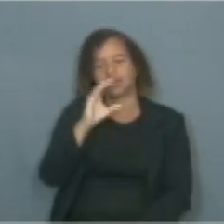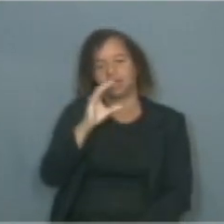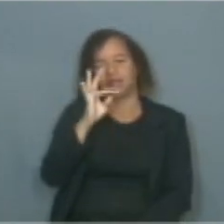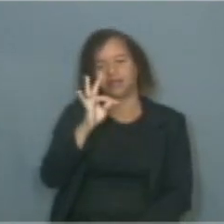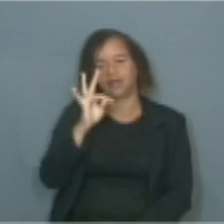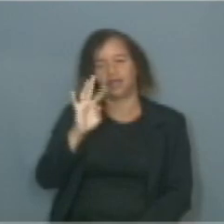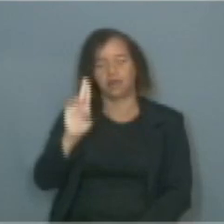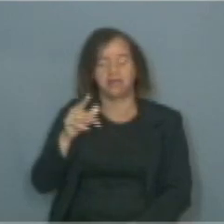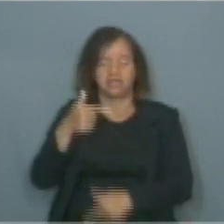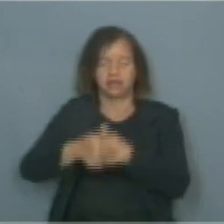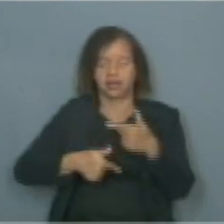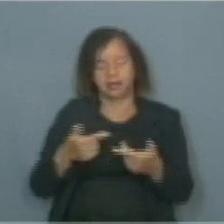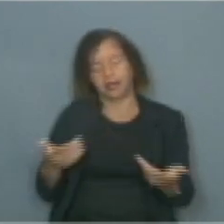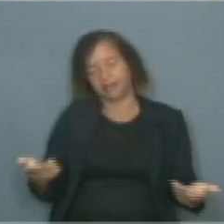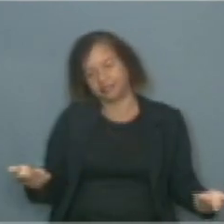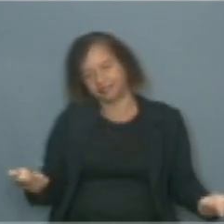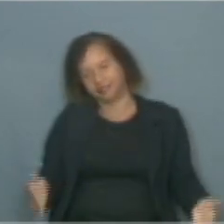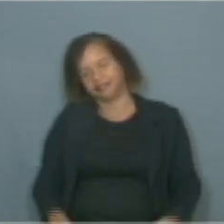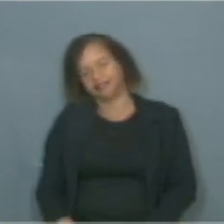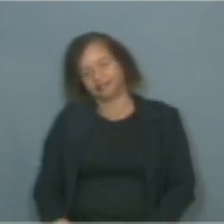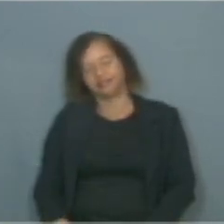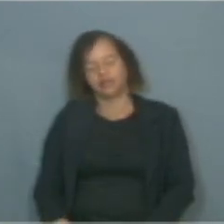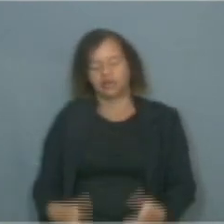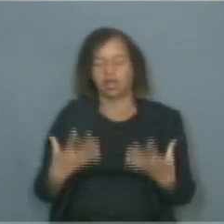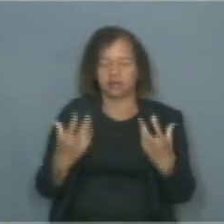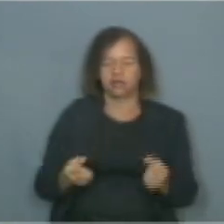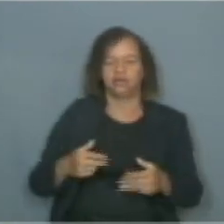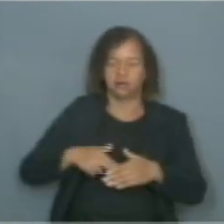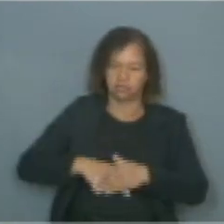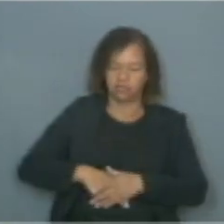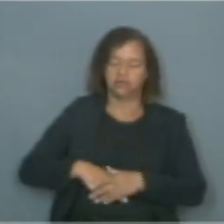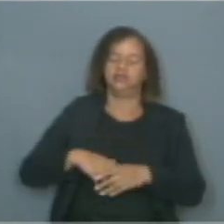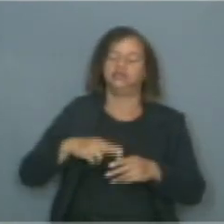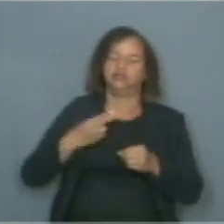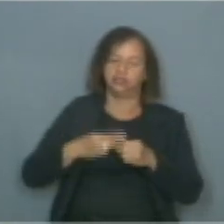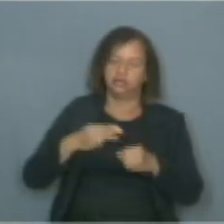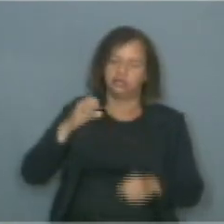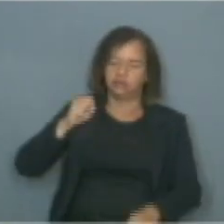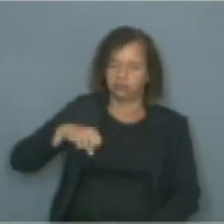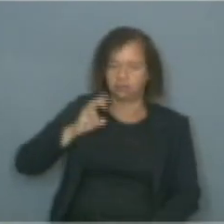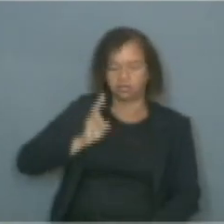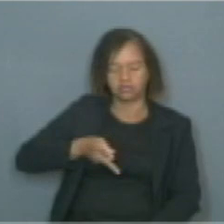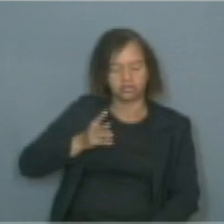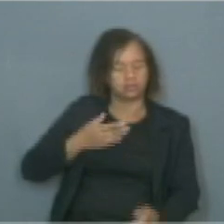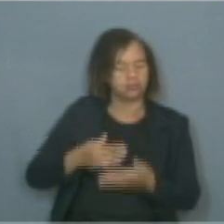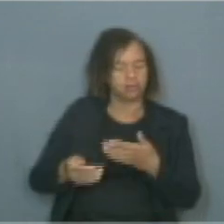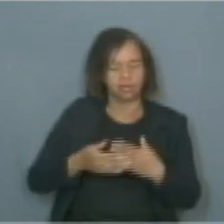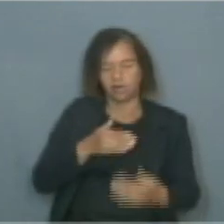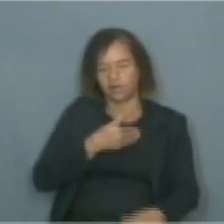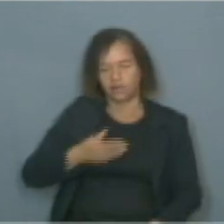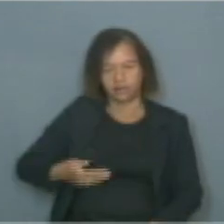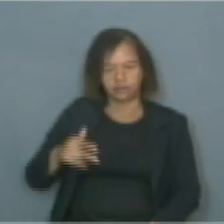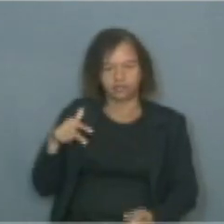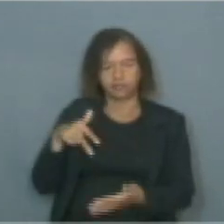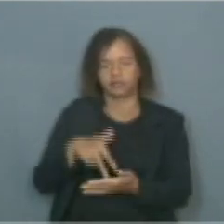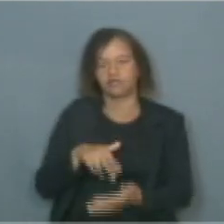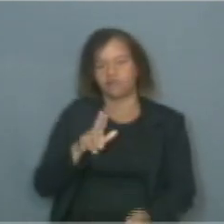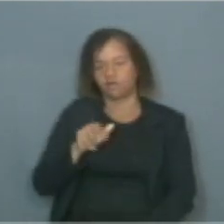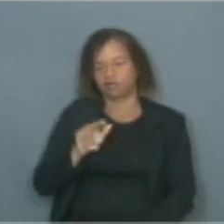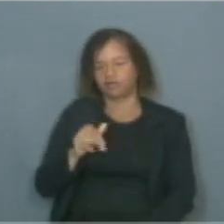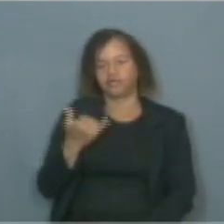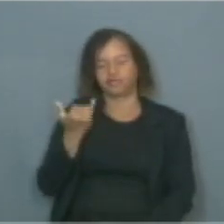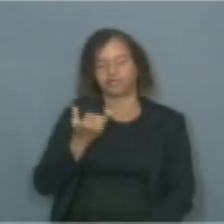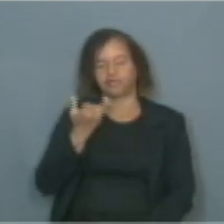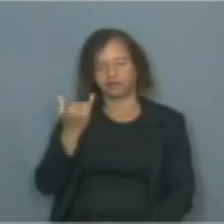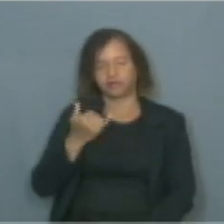poder fazer esse trabalho. Então, também sou a favor do armamento da guarda, sempre fui, independente do governo que esteja, porque sei da importância